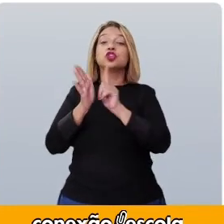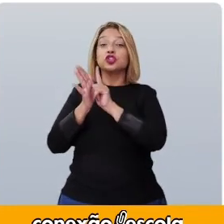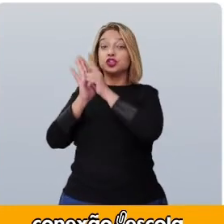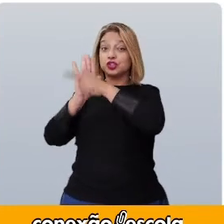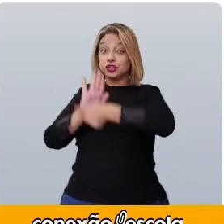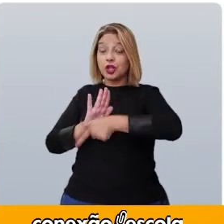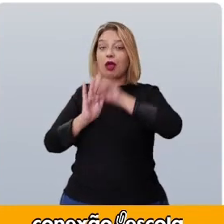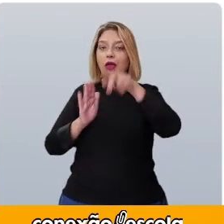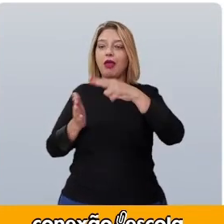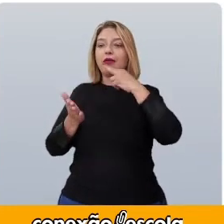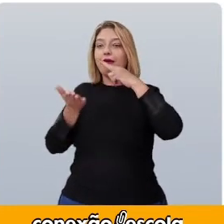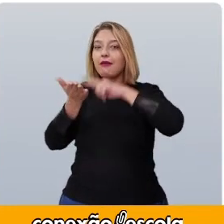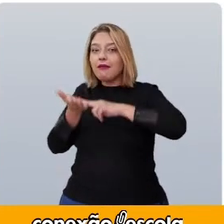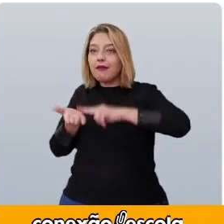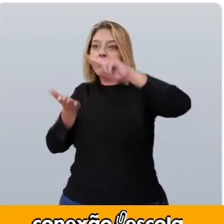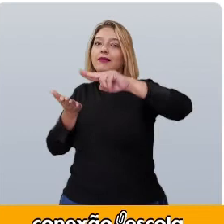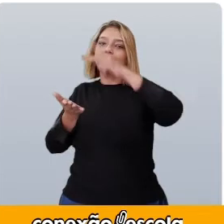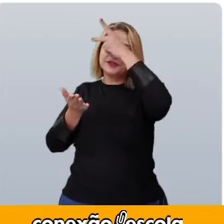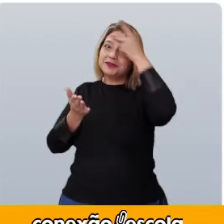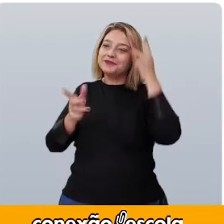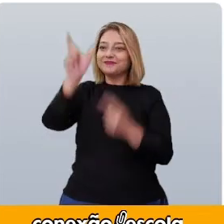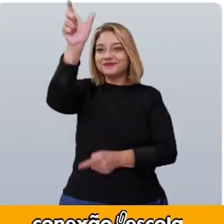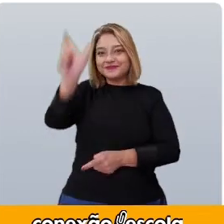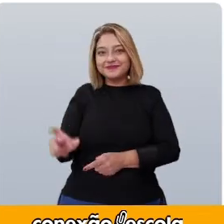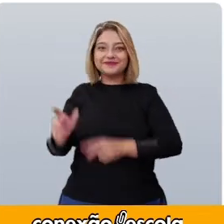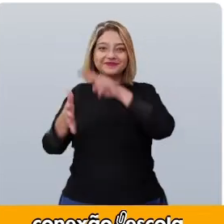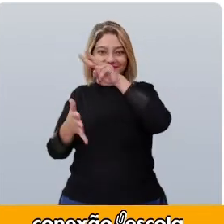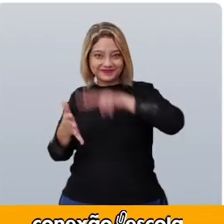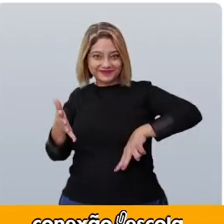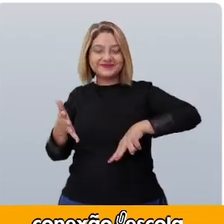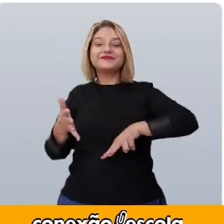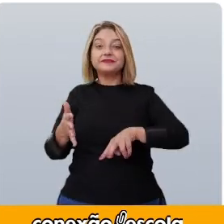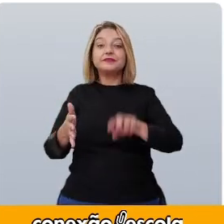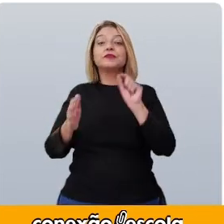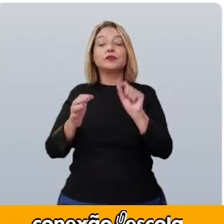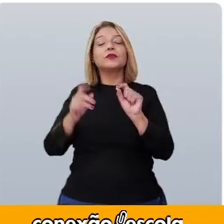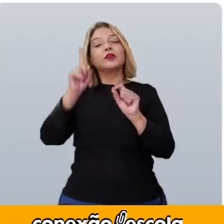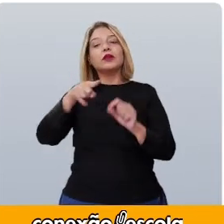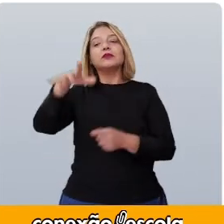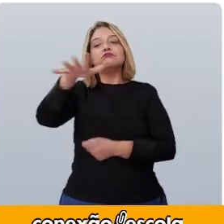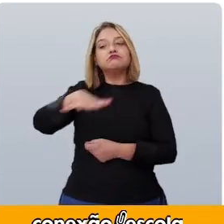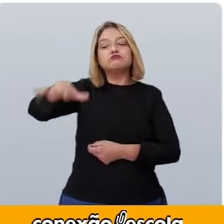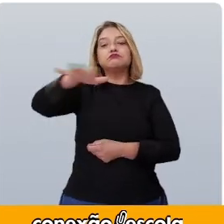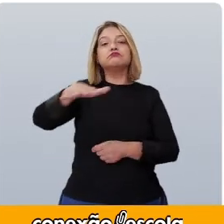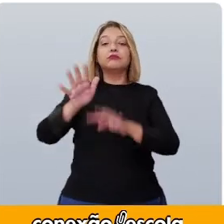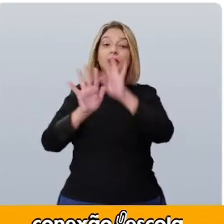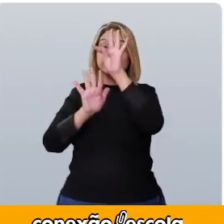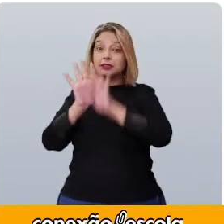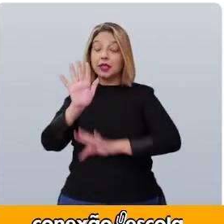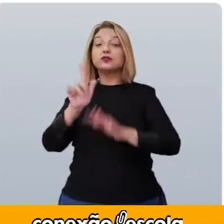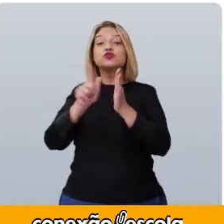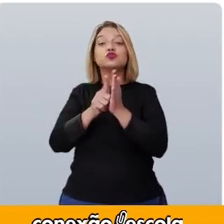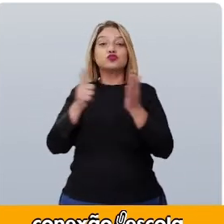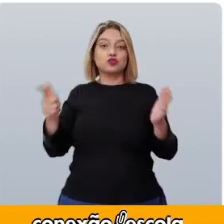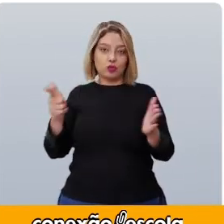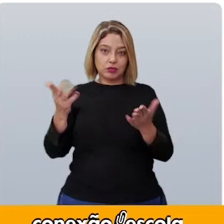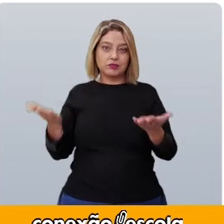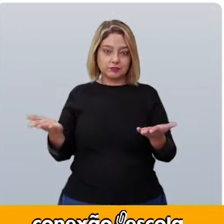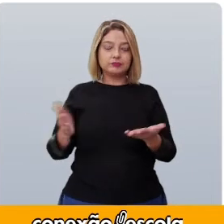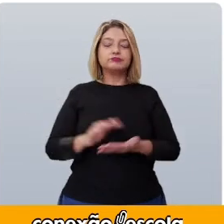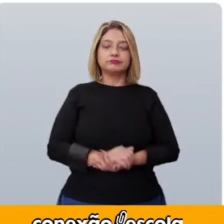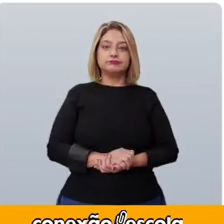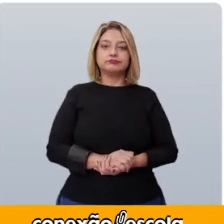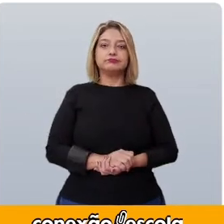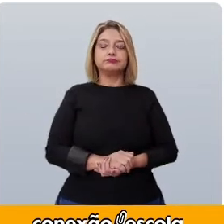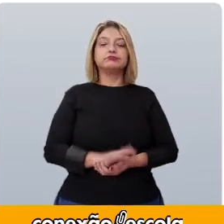carta ao leitor, que é comumente veiculado ao universo dos textos jornalísticos.